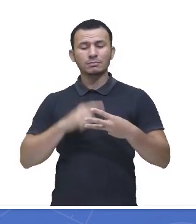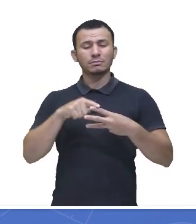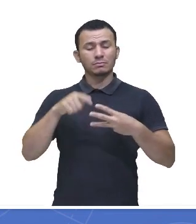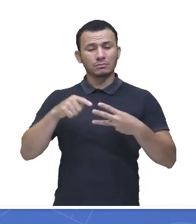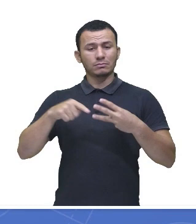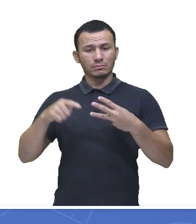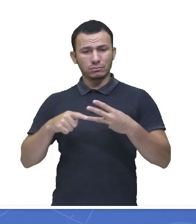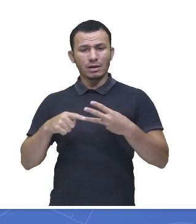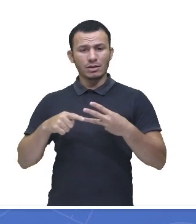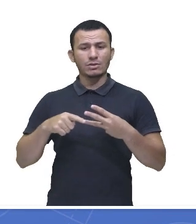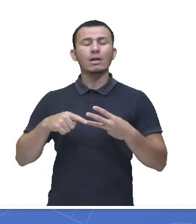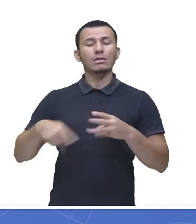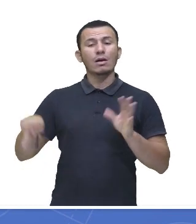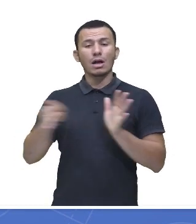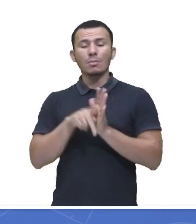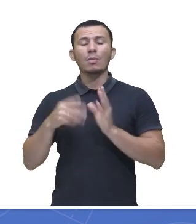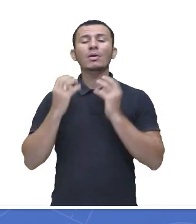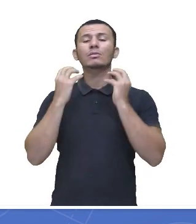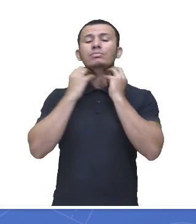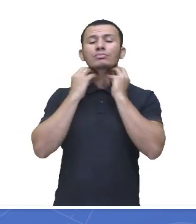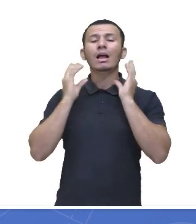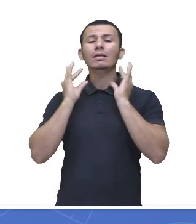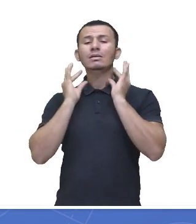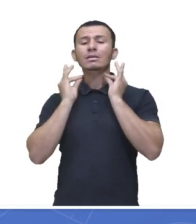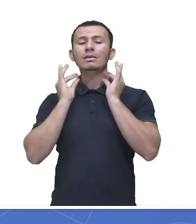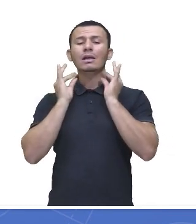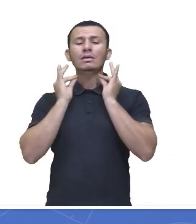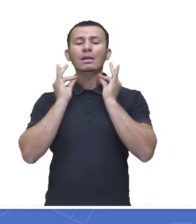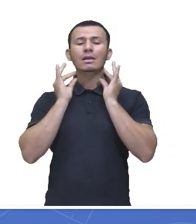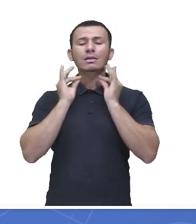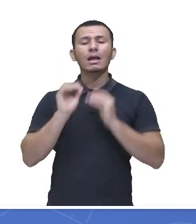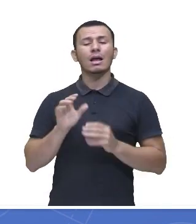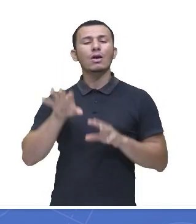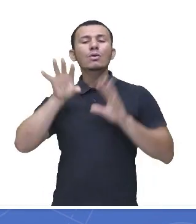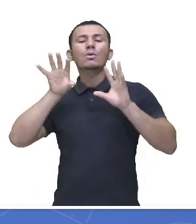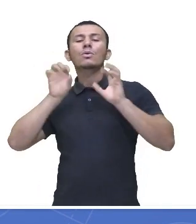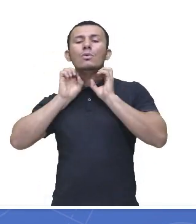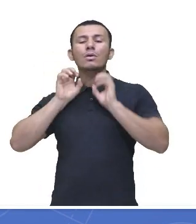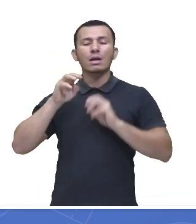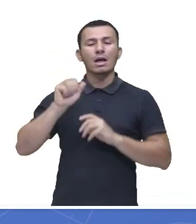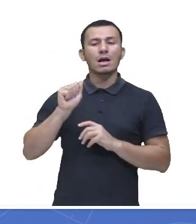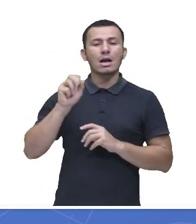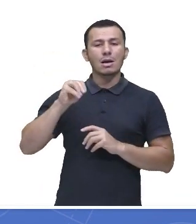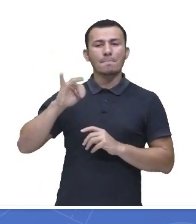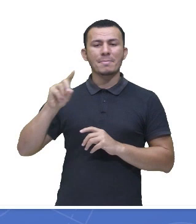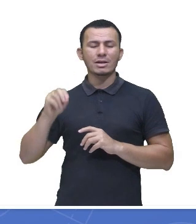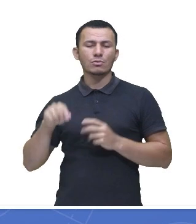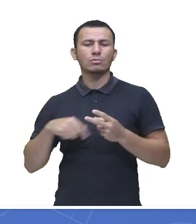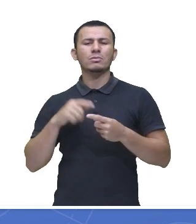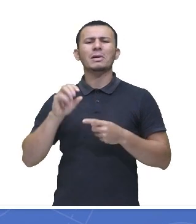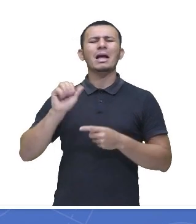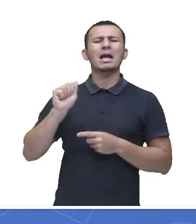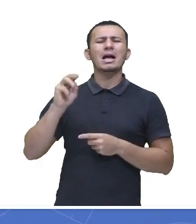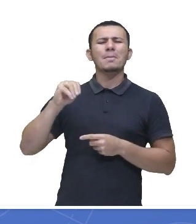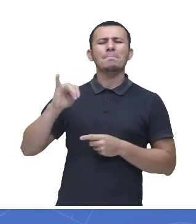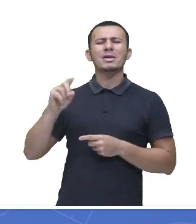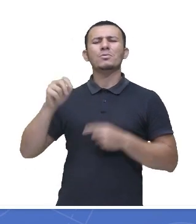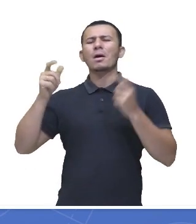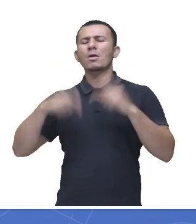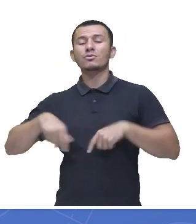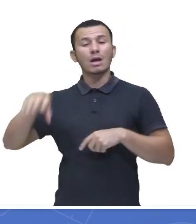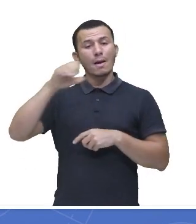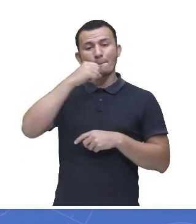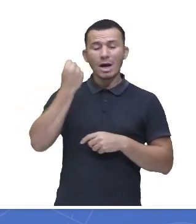amilase salivar, que eu falei para vocês, que ela vai agir sobre o amido. O amido tem onde? No pão, no arroz, ok? Outra